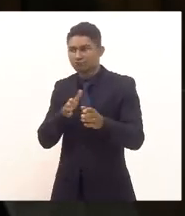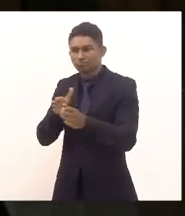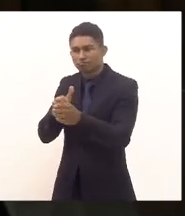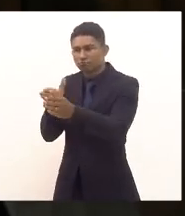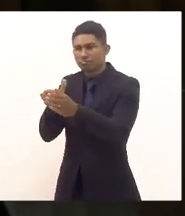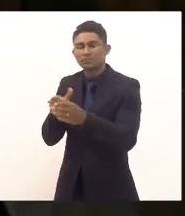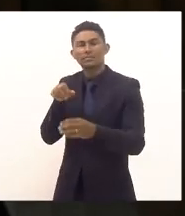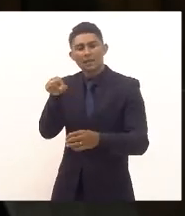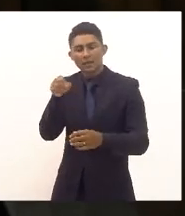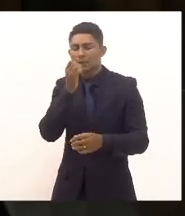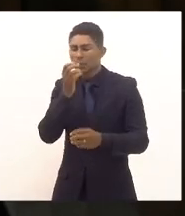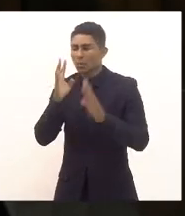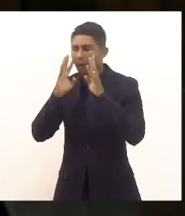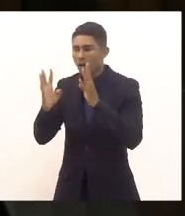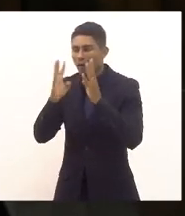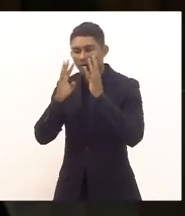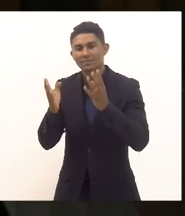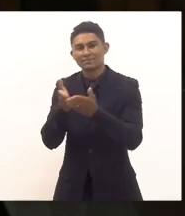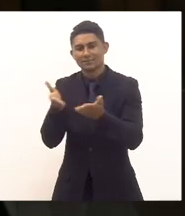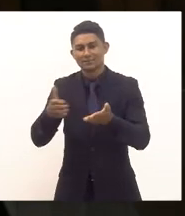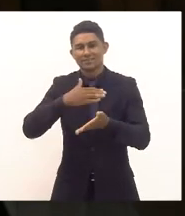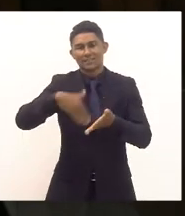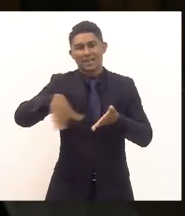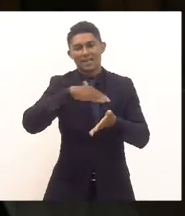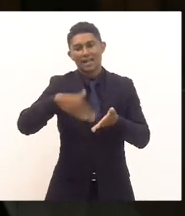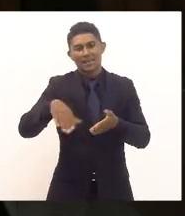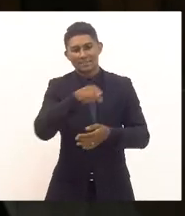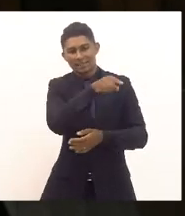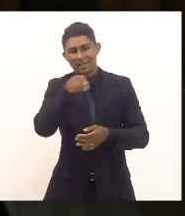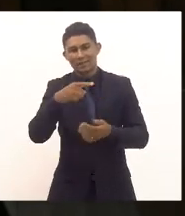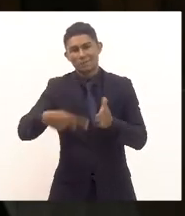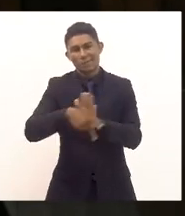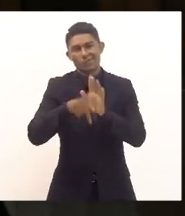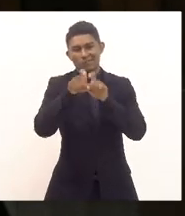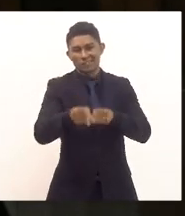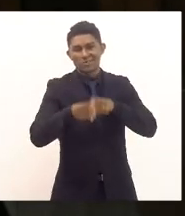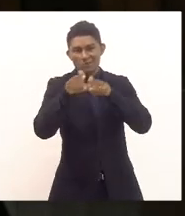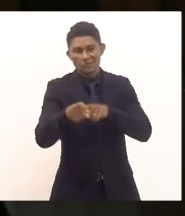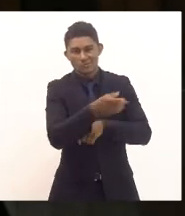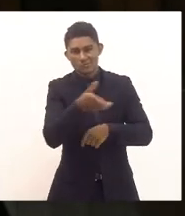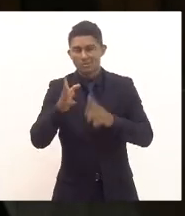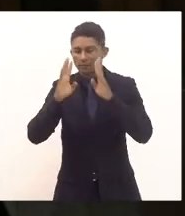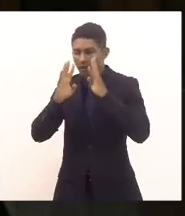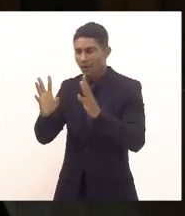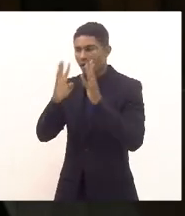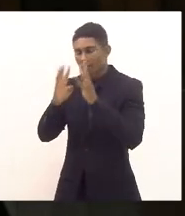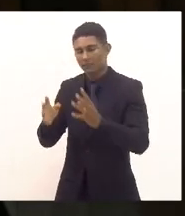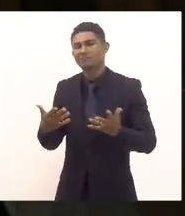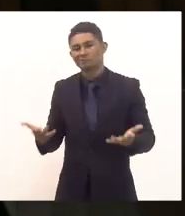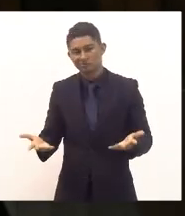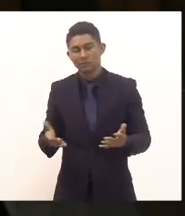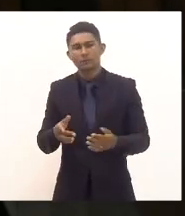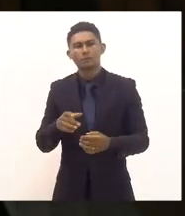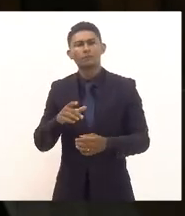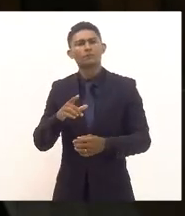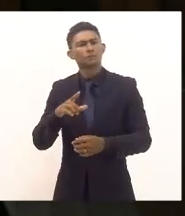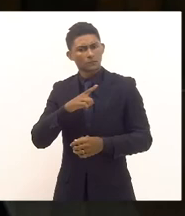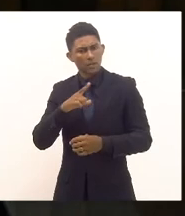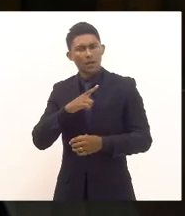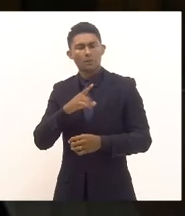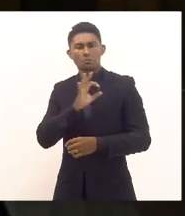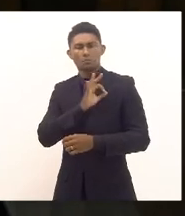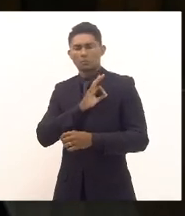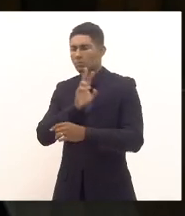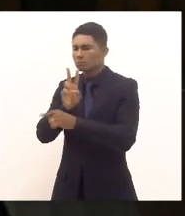recebendo atendimento especial da secretaria estado a cultura Aonde é a toda o Patrulhamento da